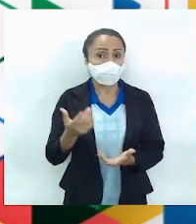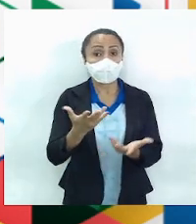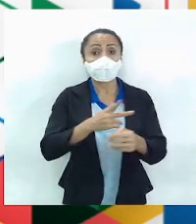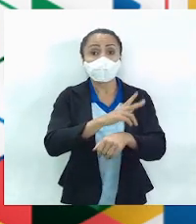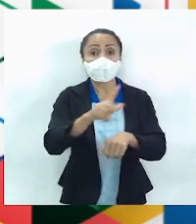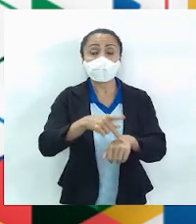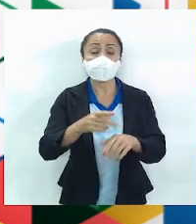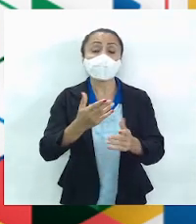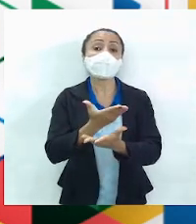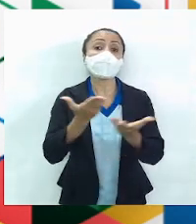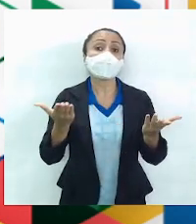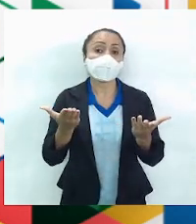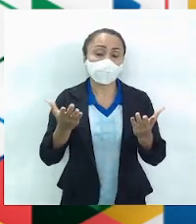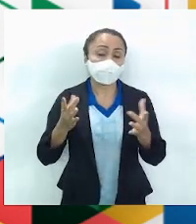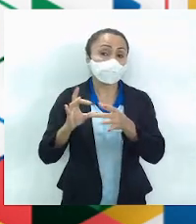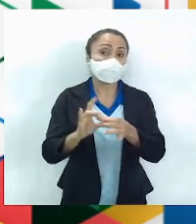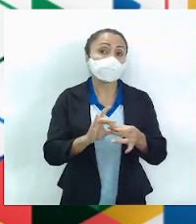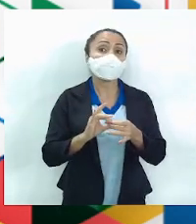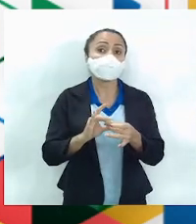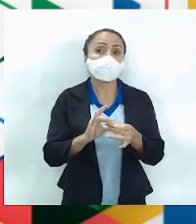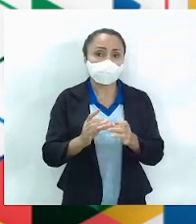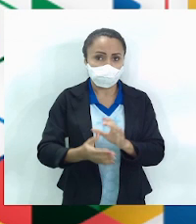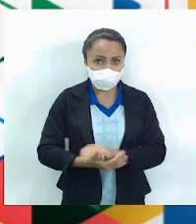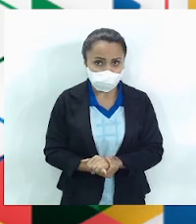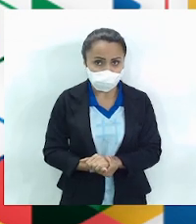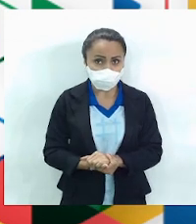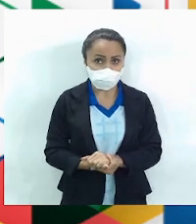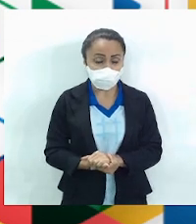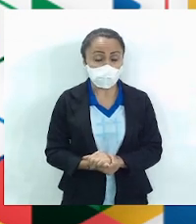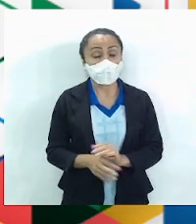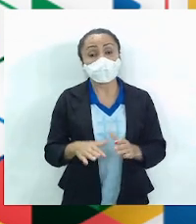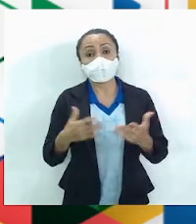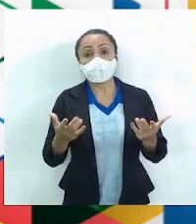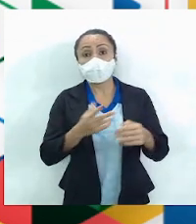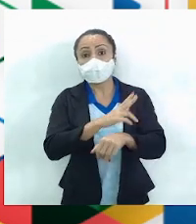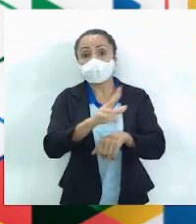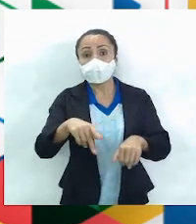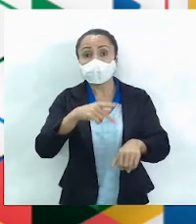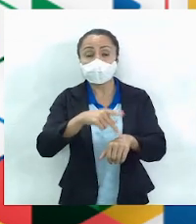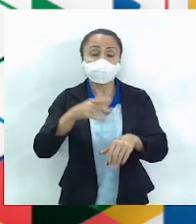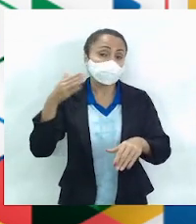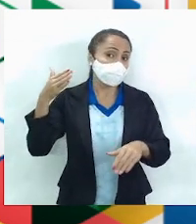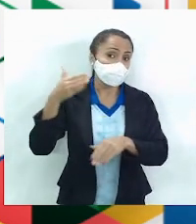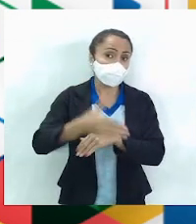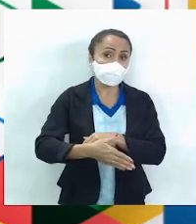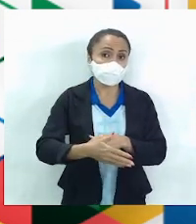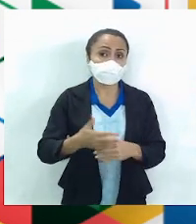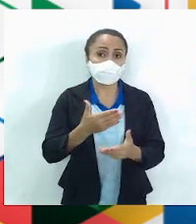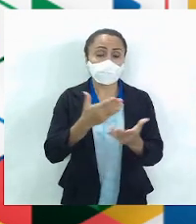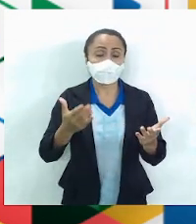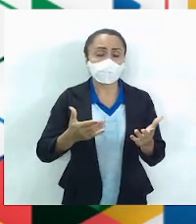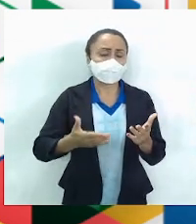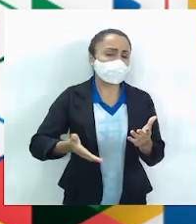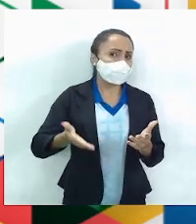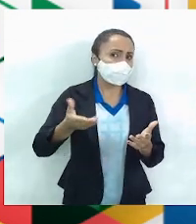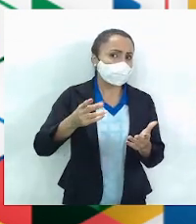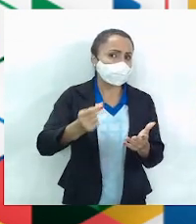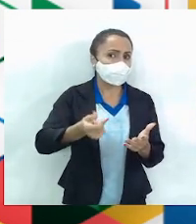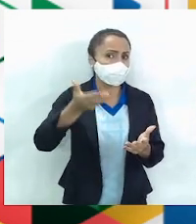e Lituânia. Bom, quais seriam aí os países que fizeram parte da